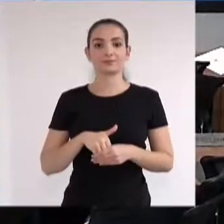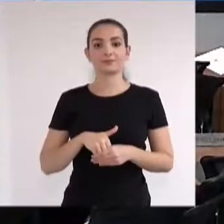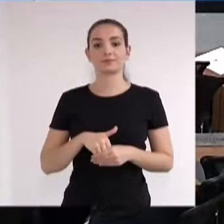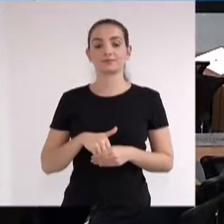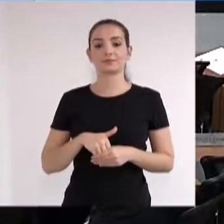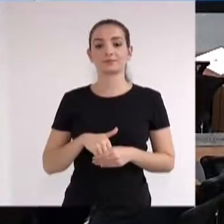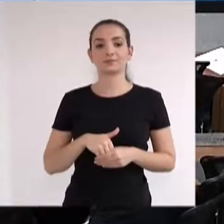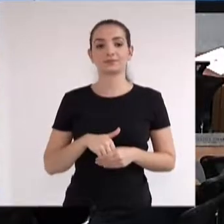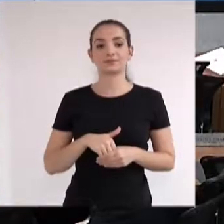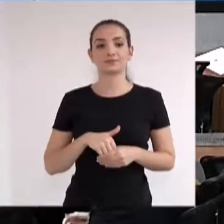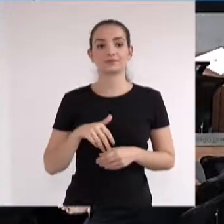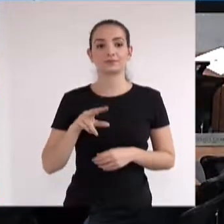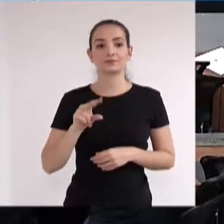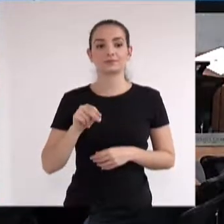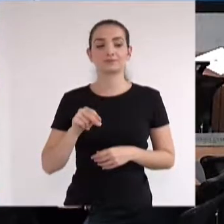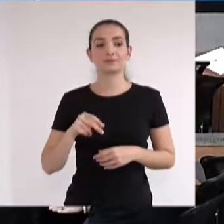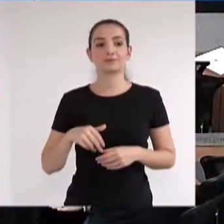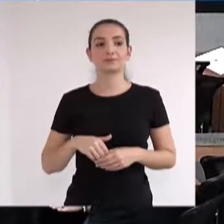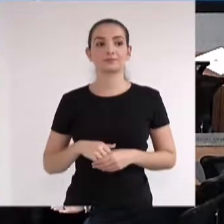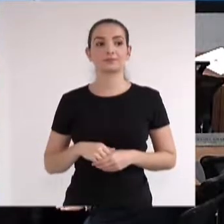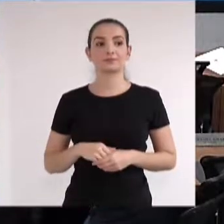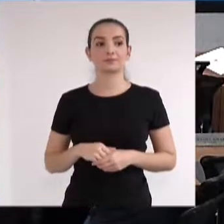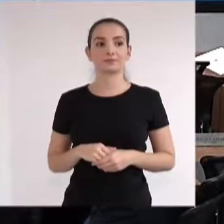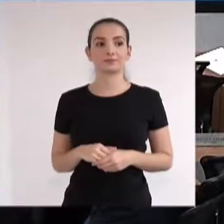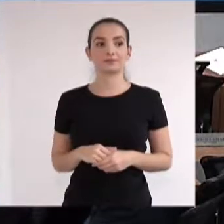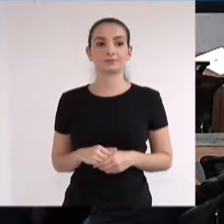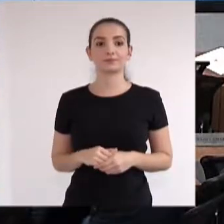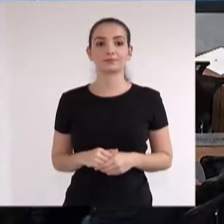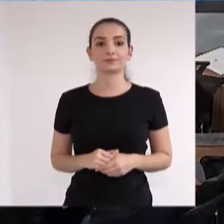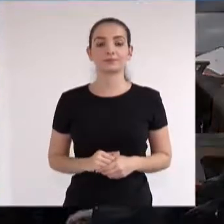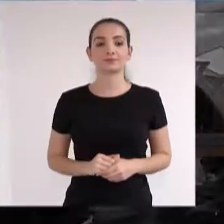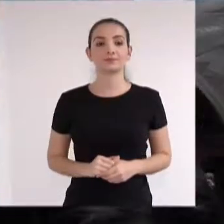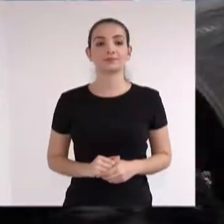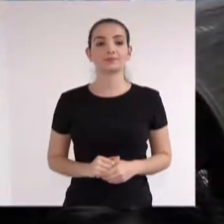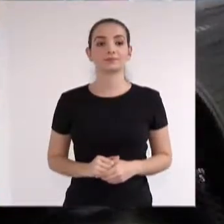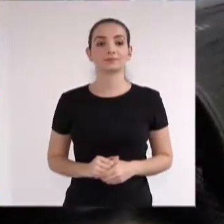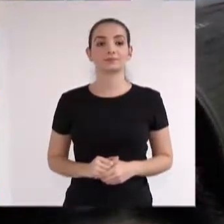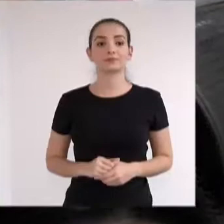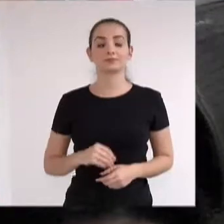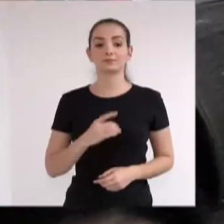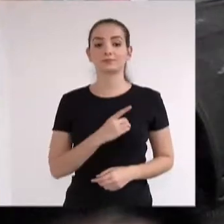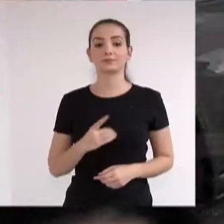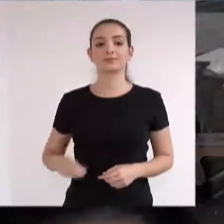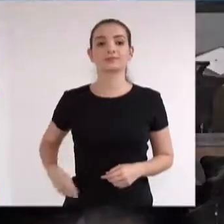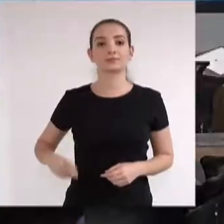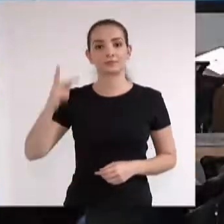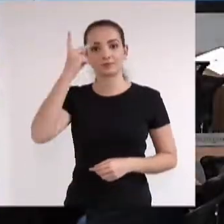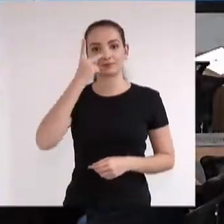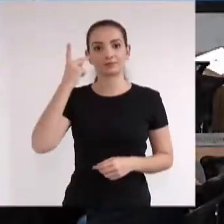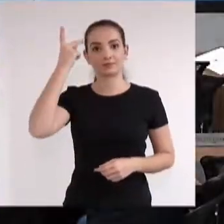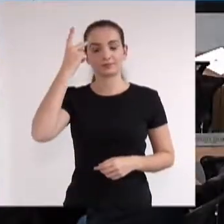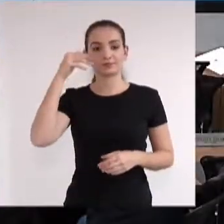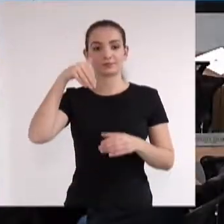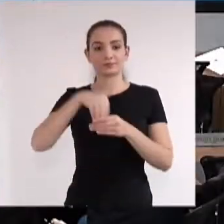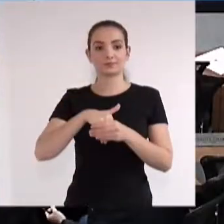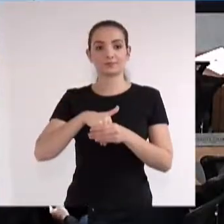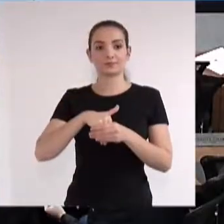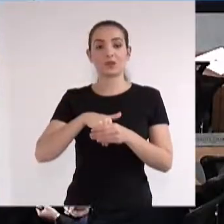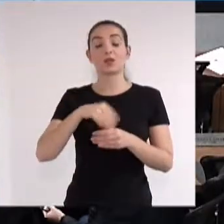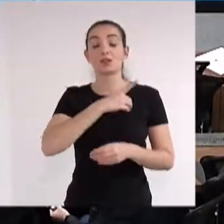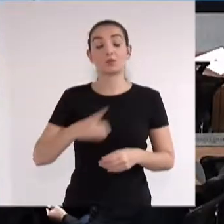Deputada Antonieta Morim vota não. Deputado Dr. Paulo Ciufi. Deputado Dr. Paulo Ciufi vota